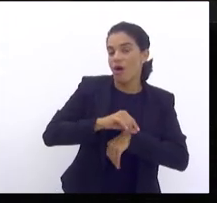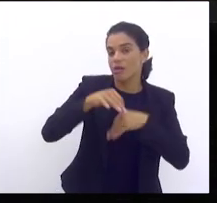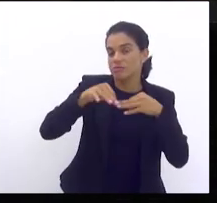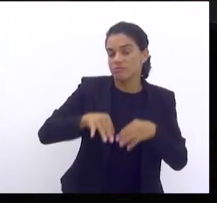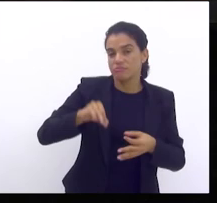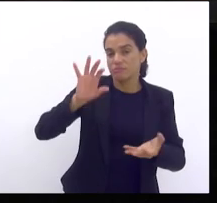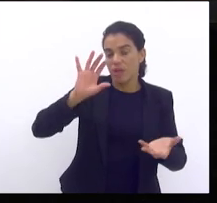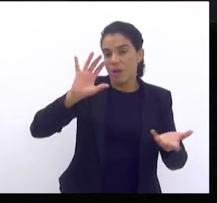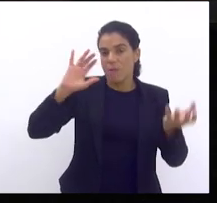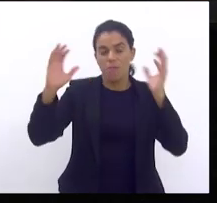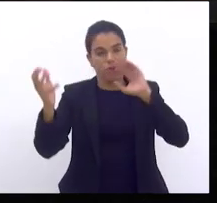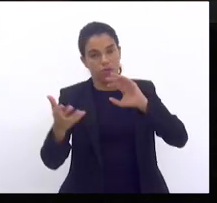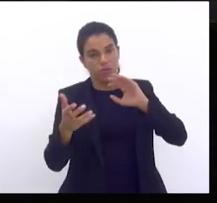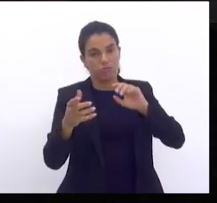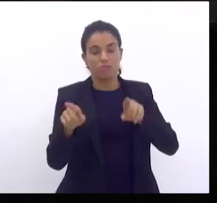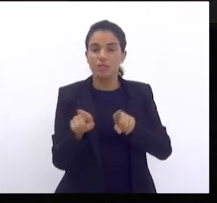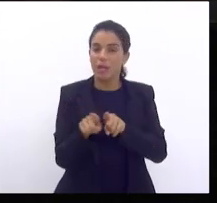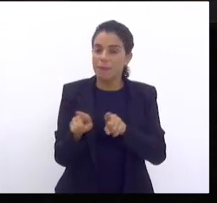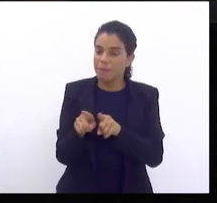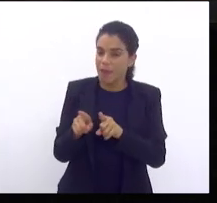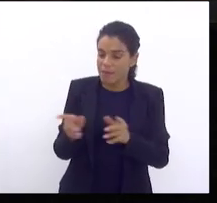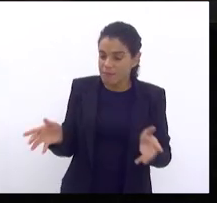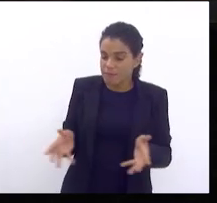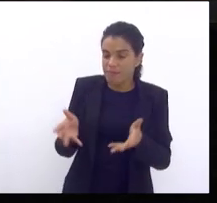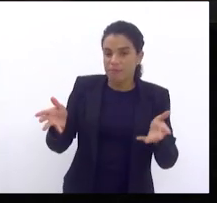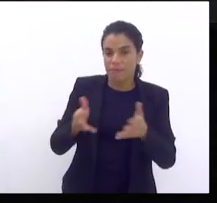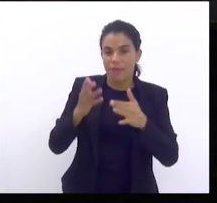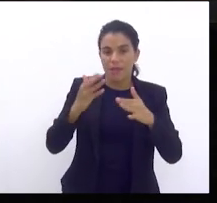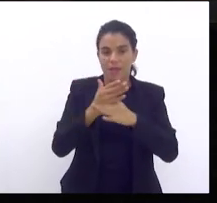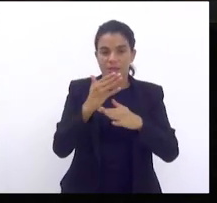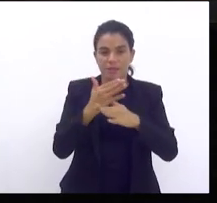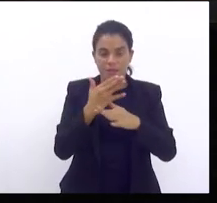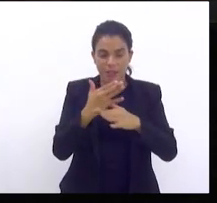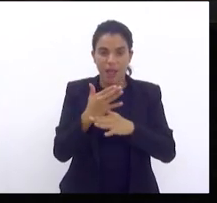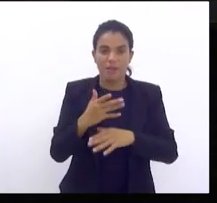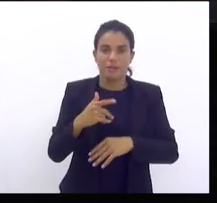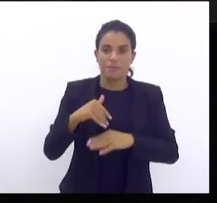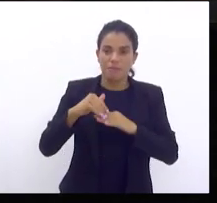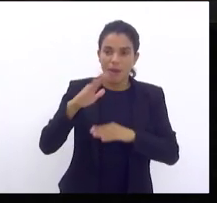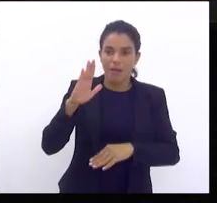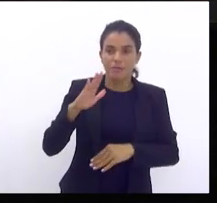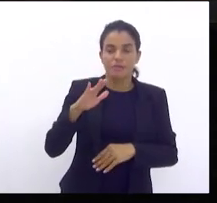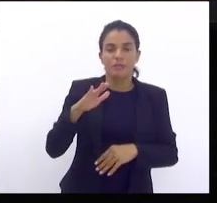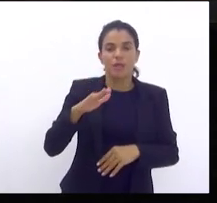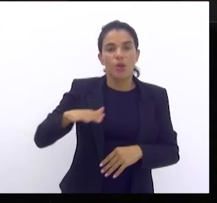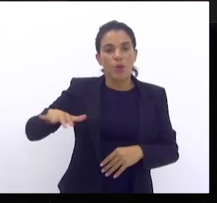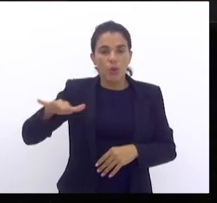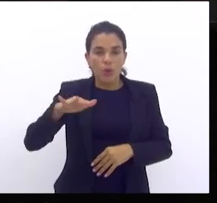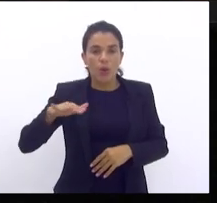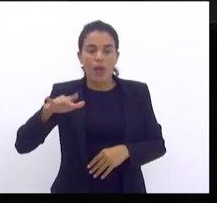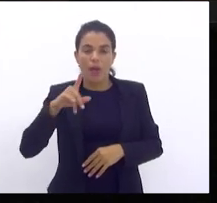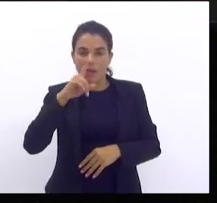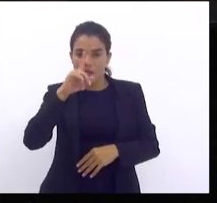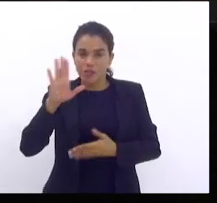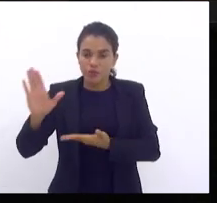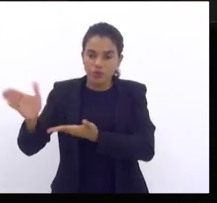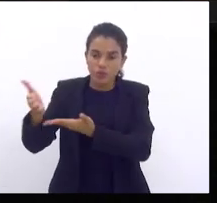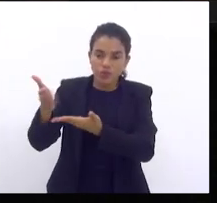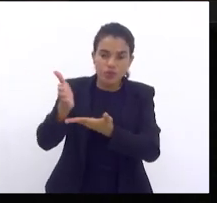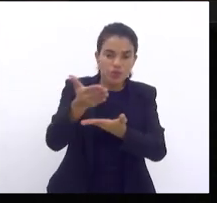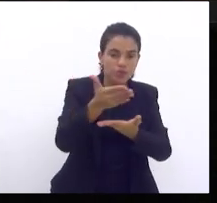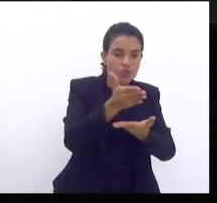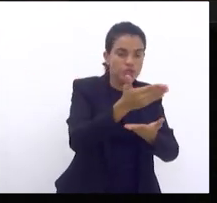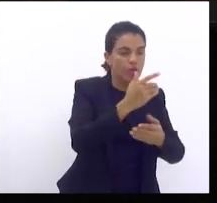nossas cidades mais resilientes fazend obra de contenção tirando as pessoas da área de risco eh